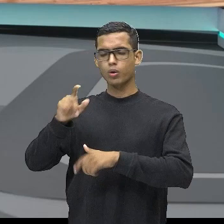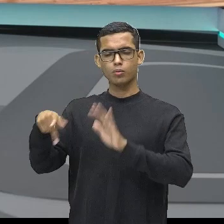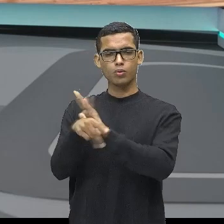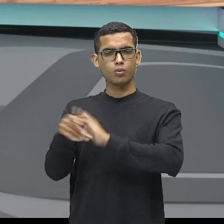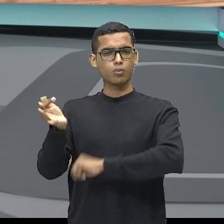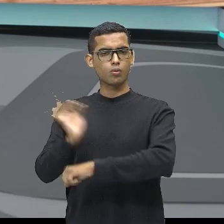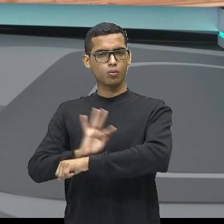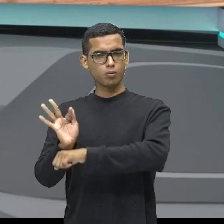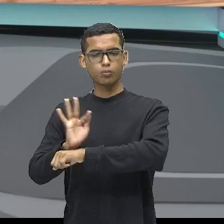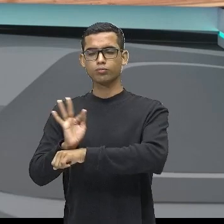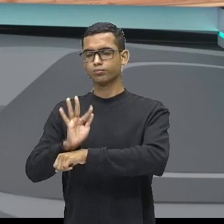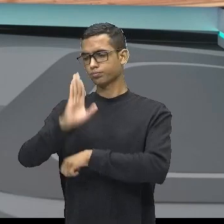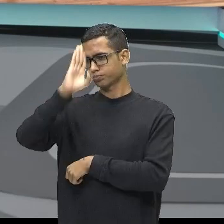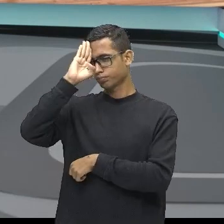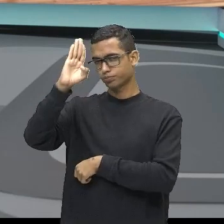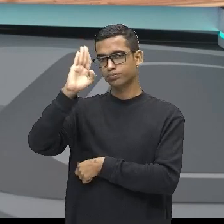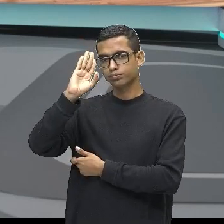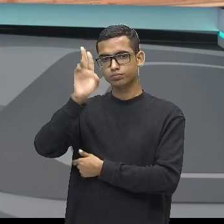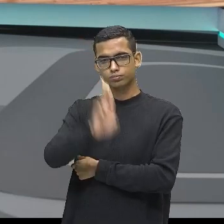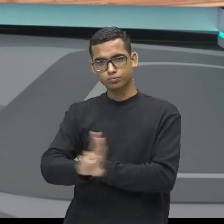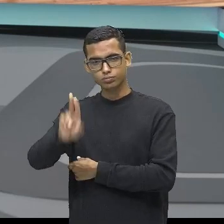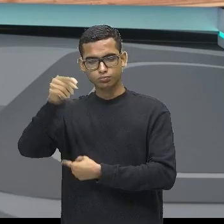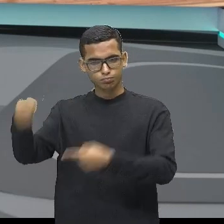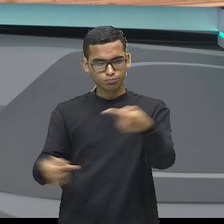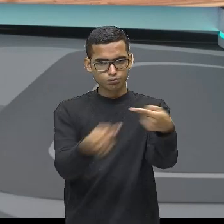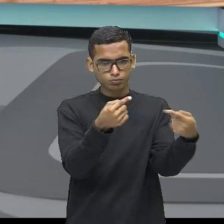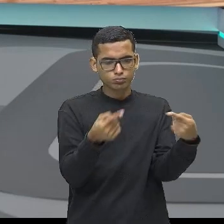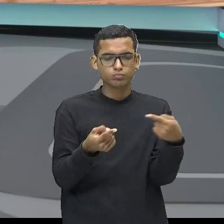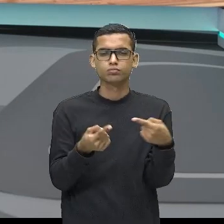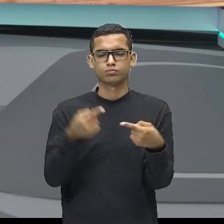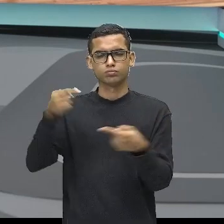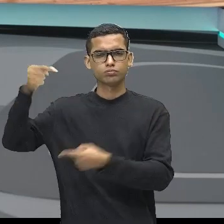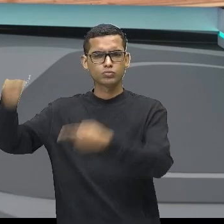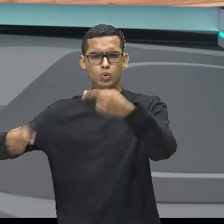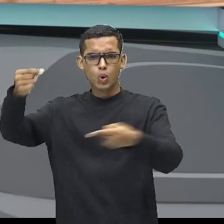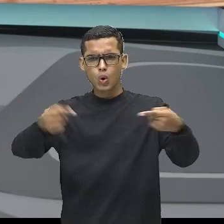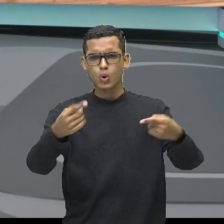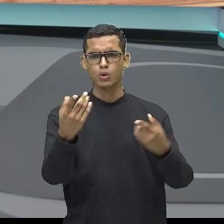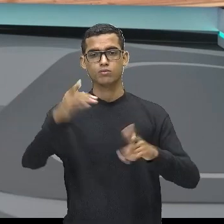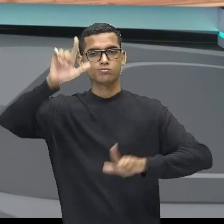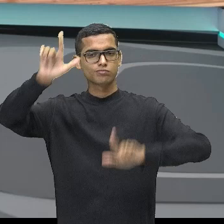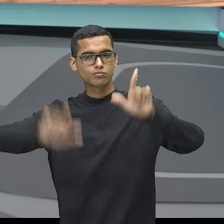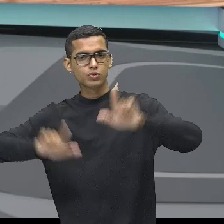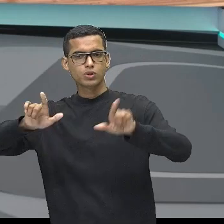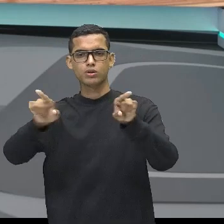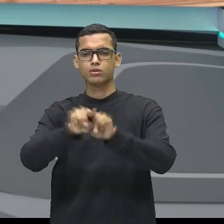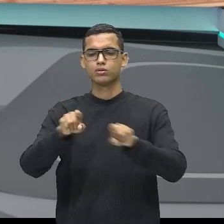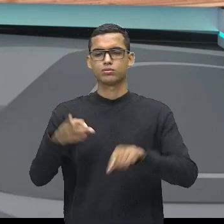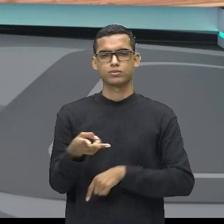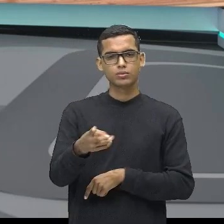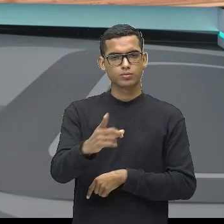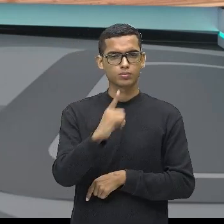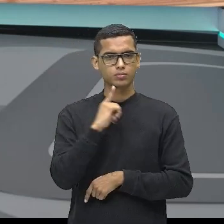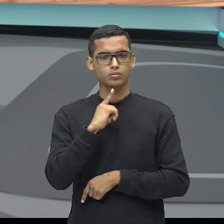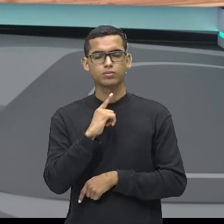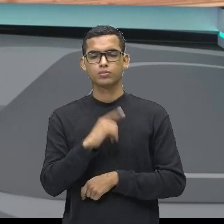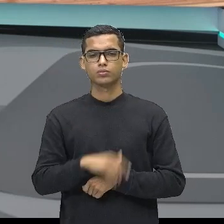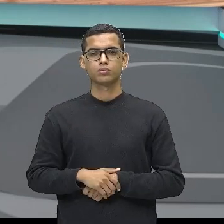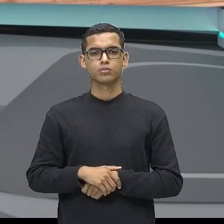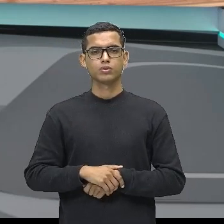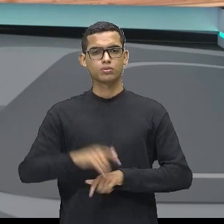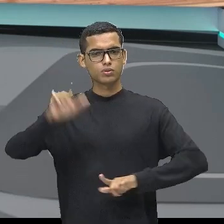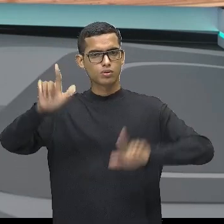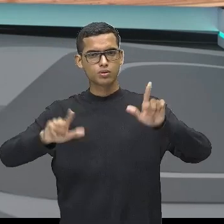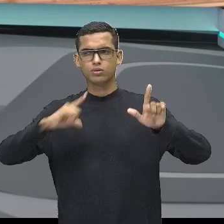linguagem formal. E essa linguagem formal também em meio televisivo, em programas mais sérios,